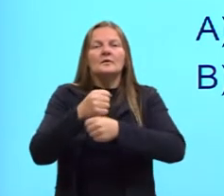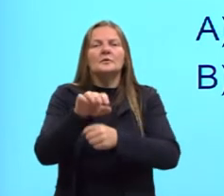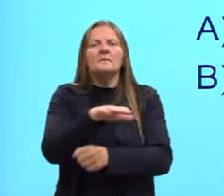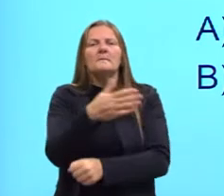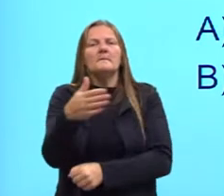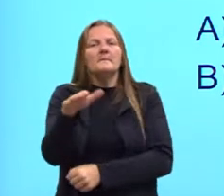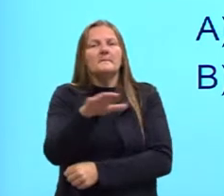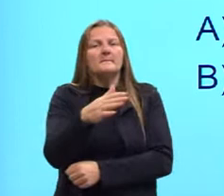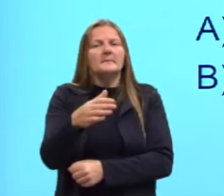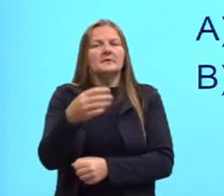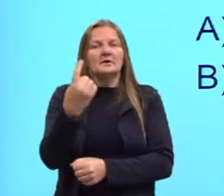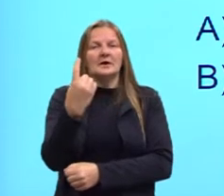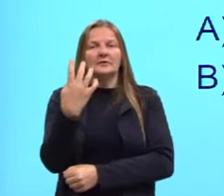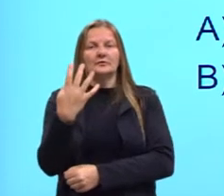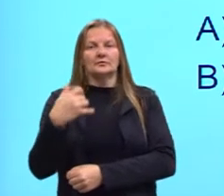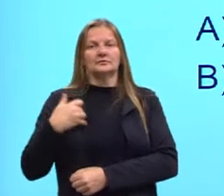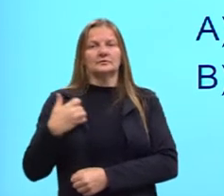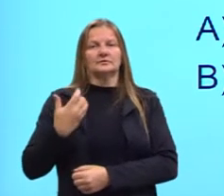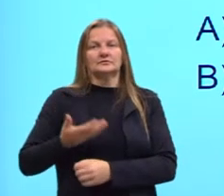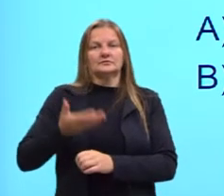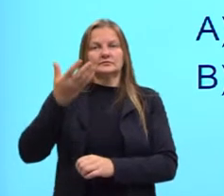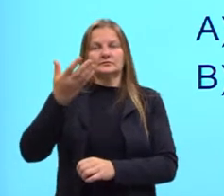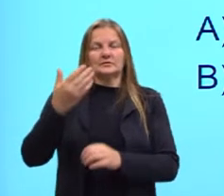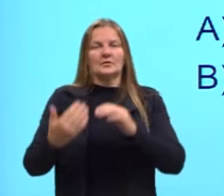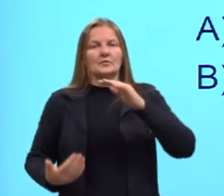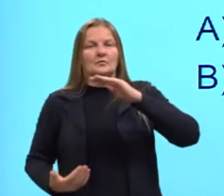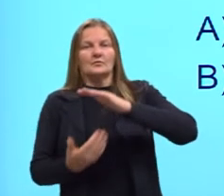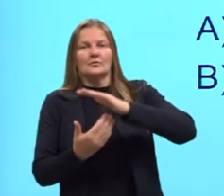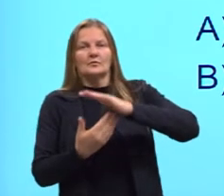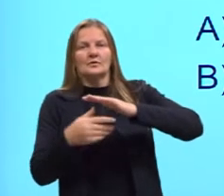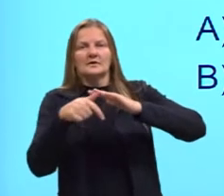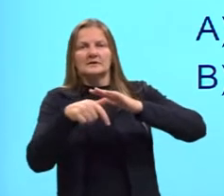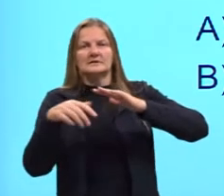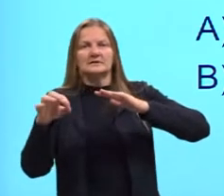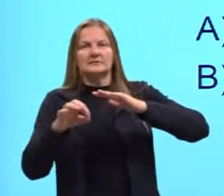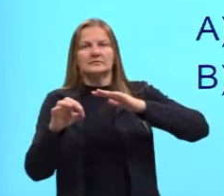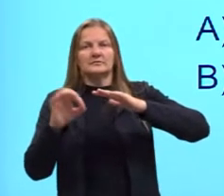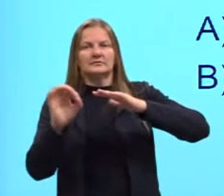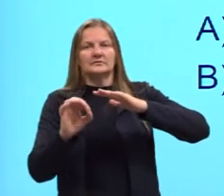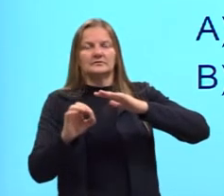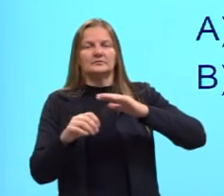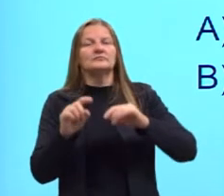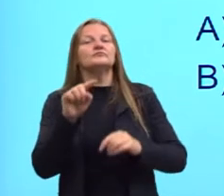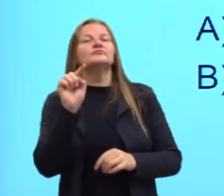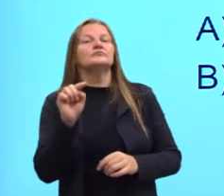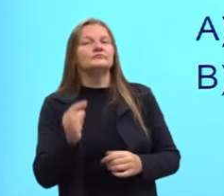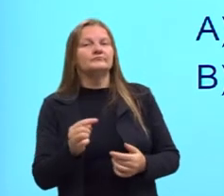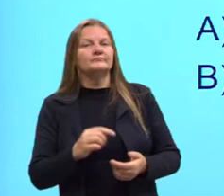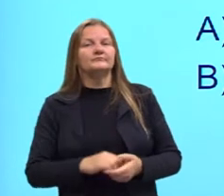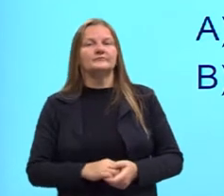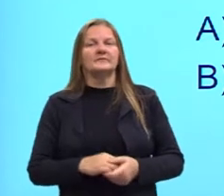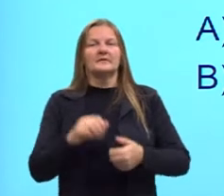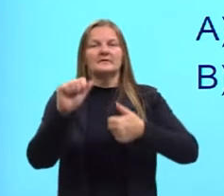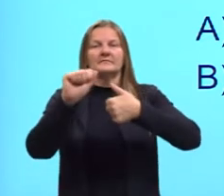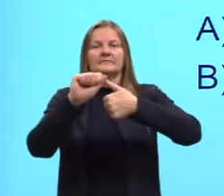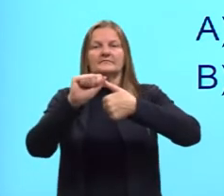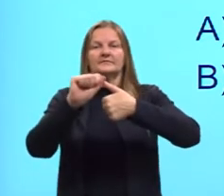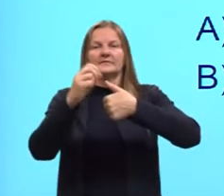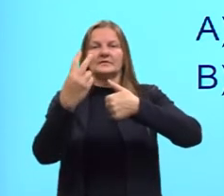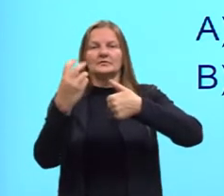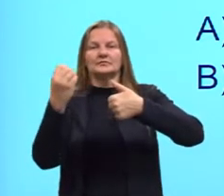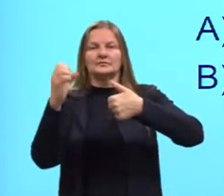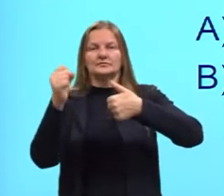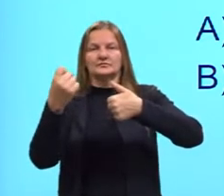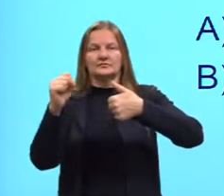estudo de pessoas acima de 14 anos atingirá o percentual pretendido será alternativa a